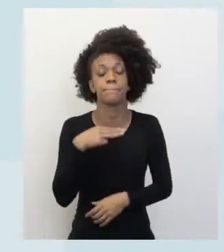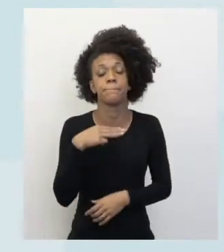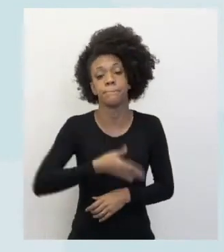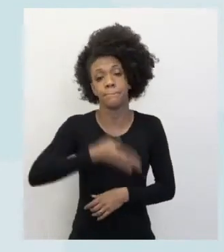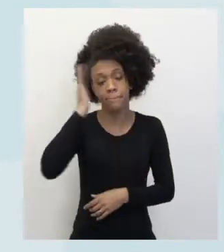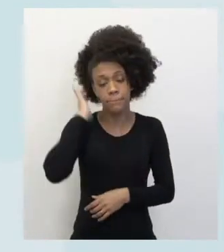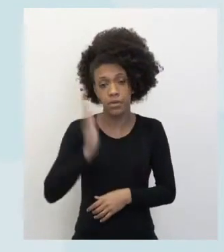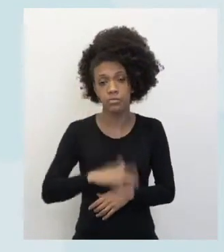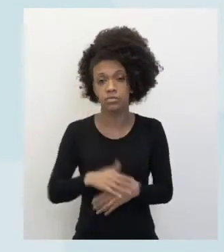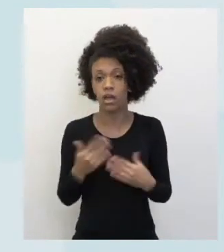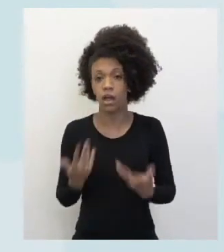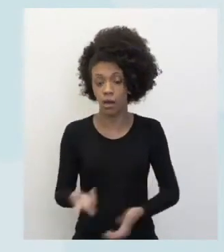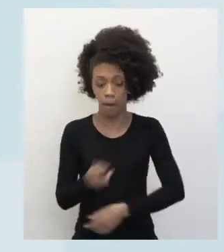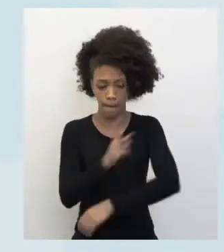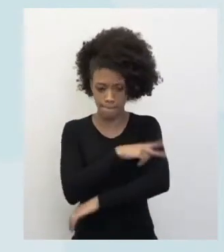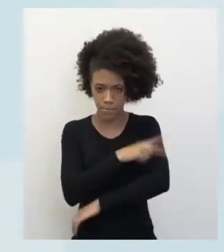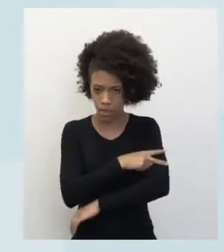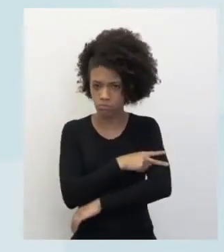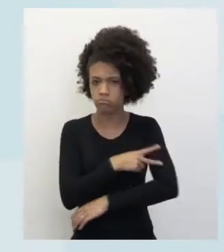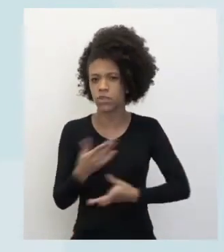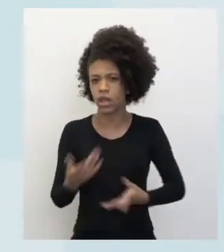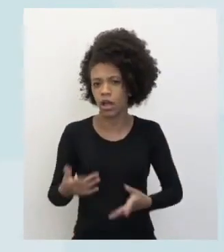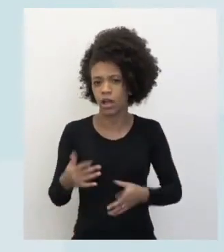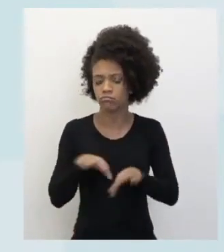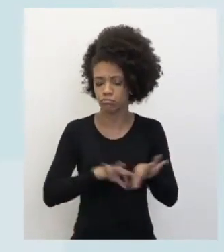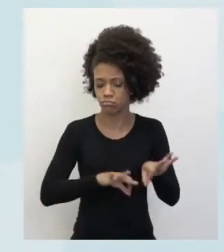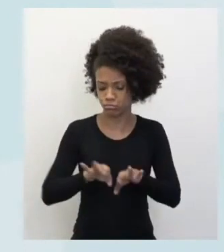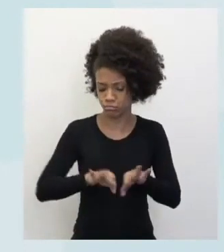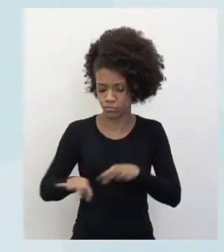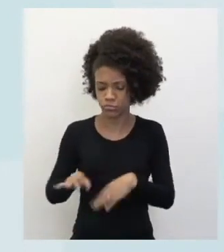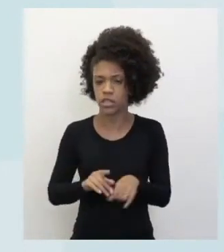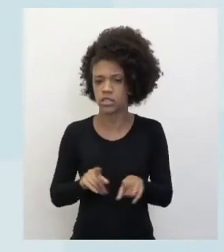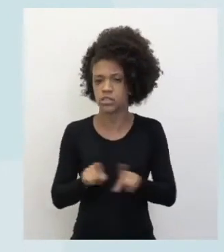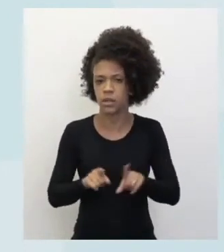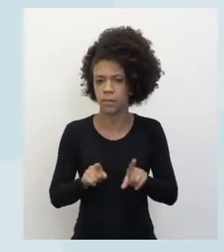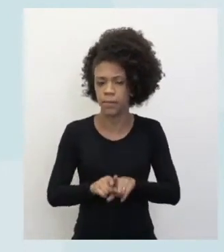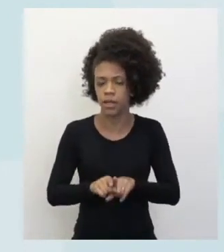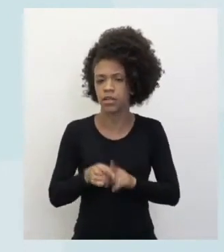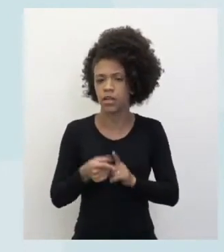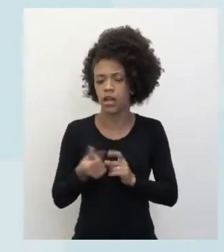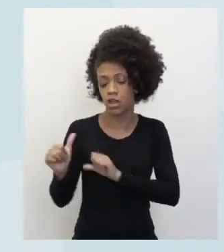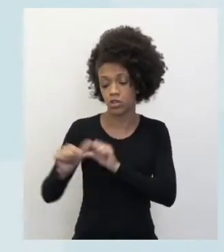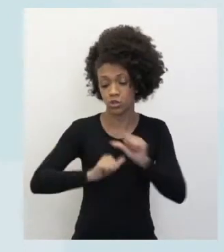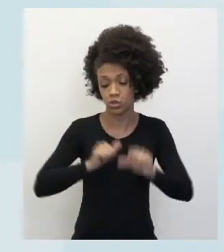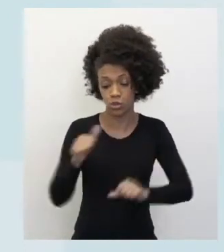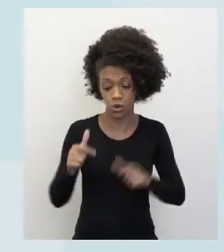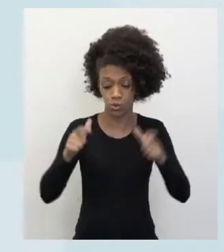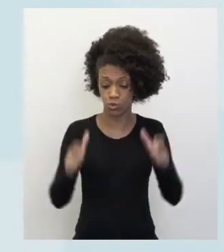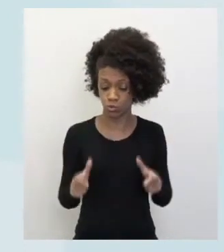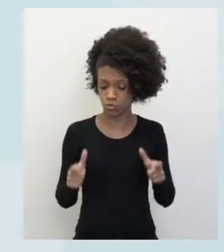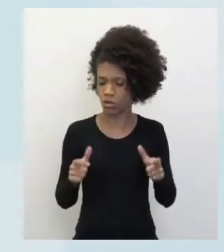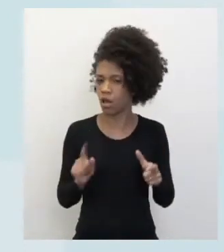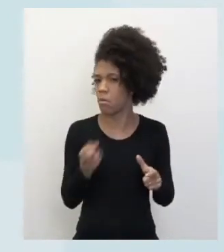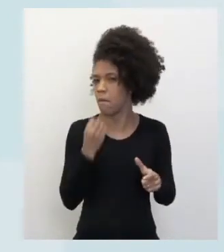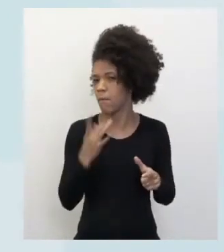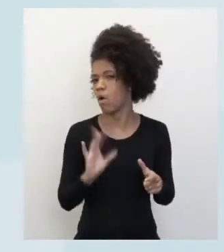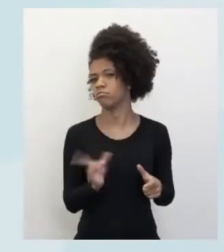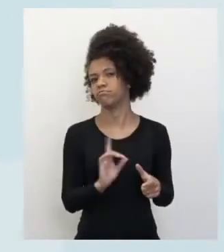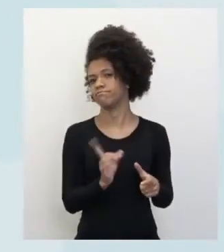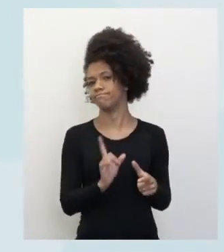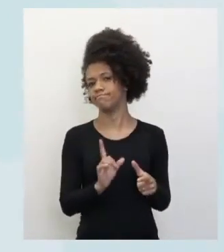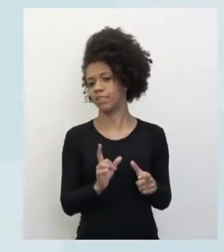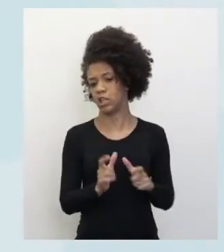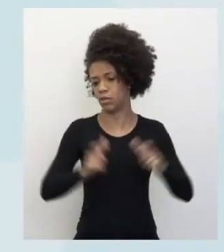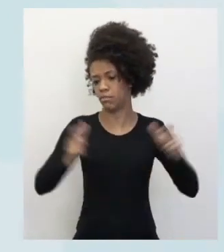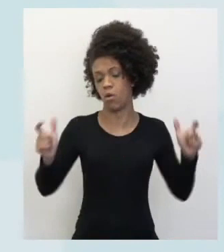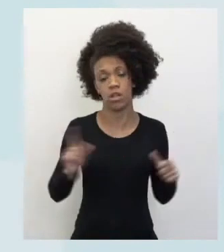seus soldados a se inscreverem, a se alistarem nas legiões romanas em troca de um pedacinho de terra. Não vai ser uma terra boa, nem